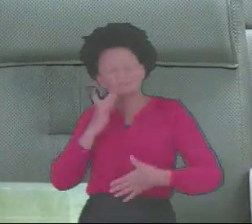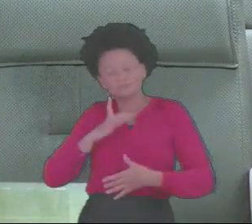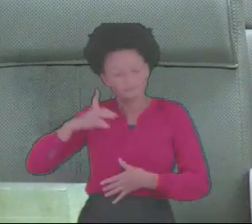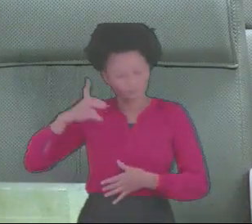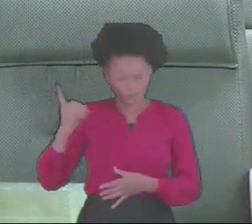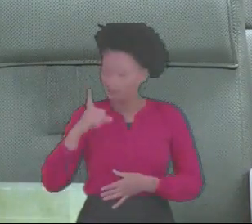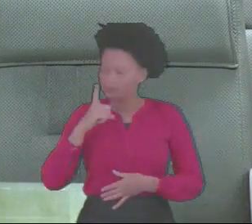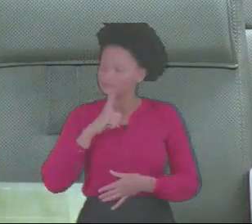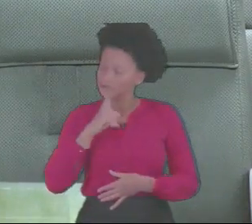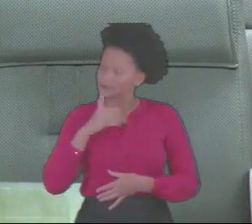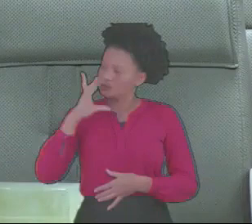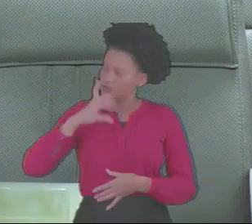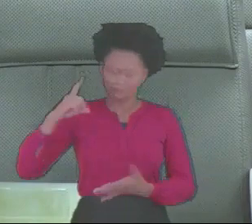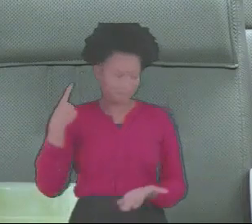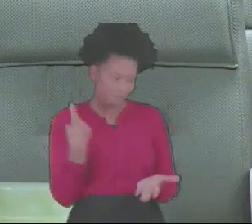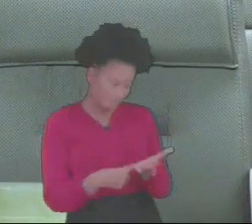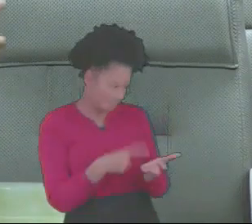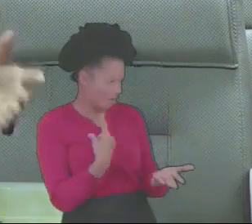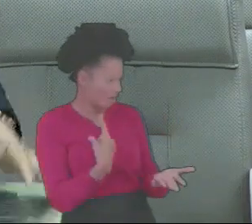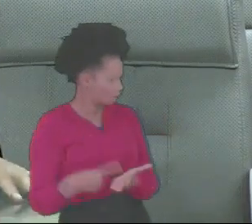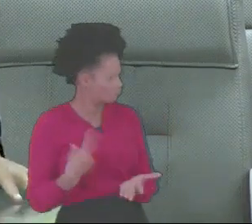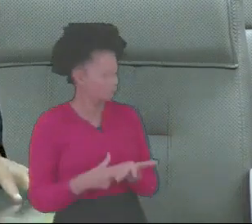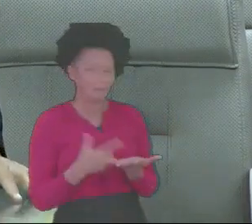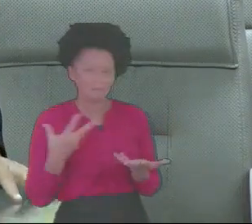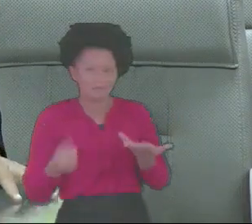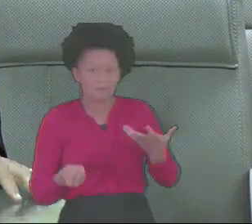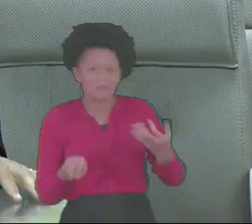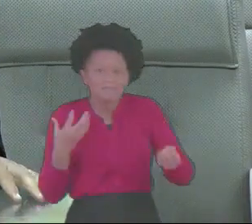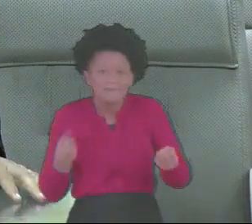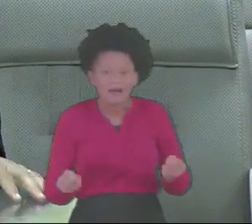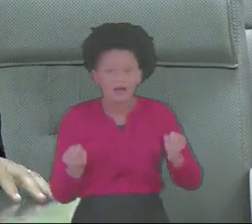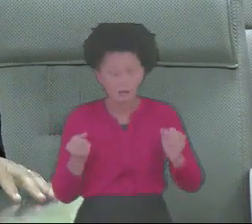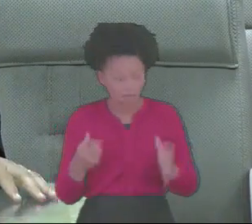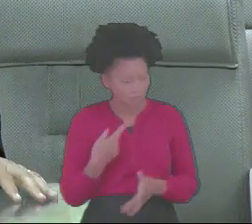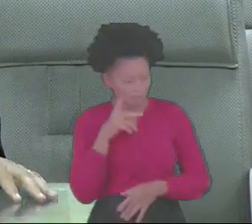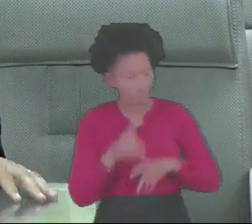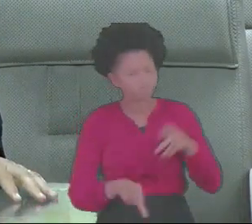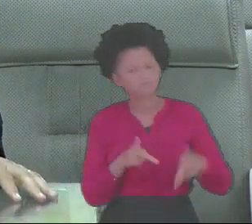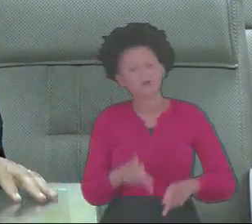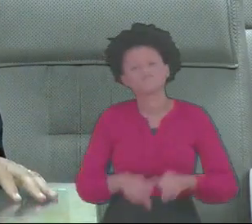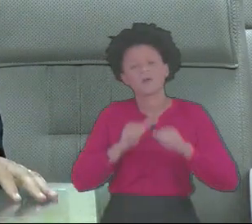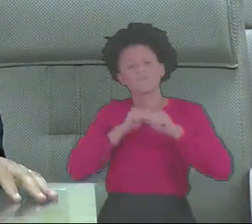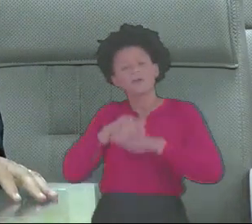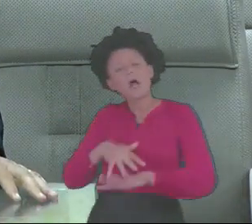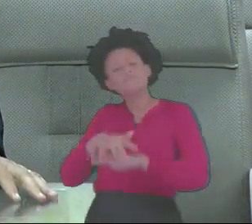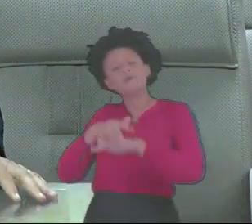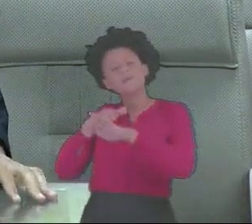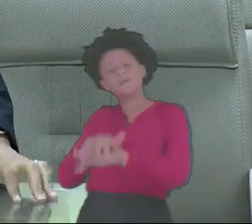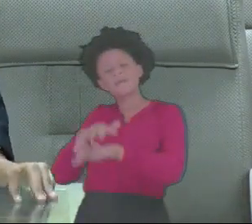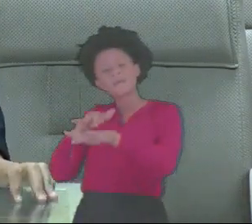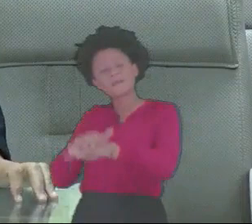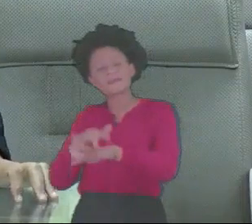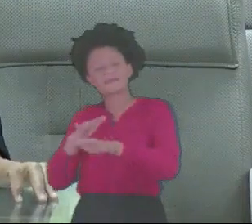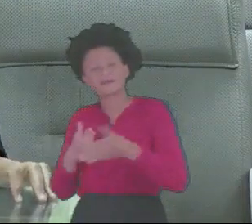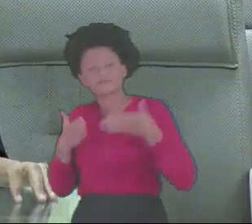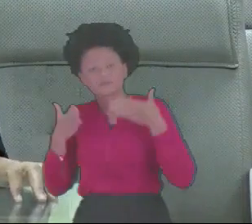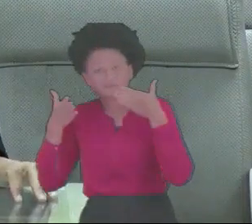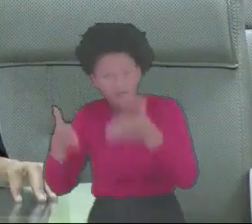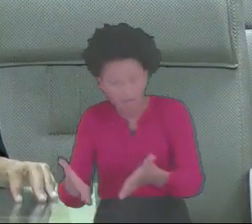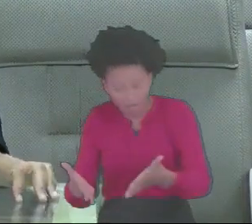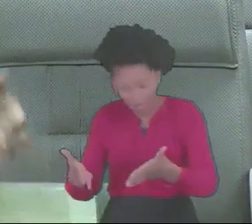Diante daquilo que Deus estabelece com este povo e esse povo para minha Entra depois na Terra